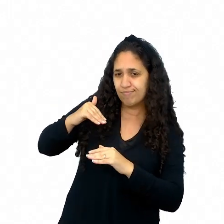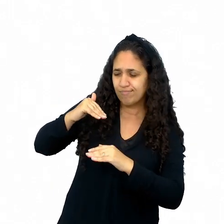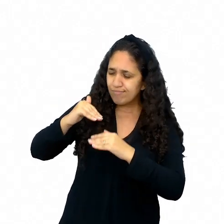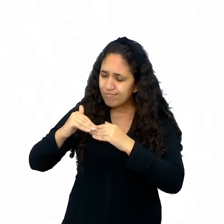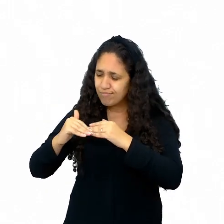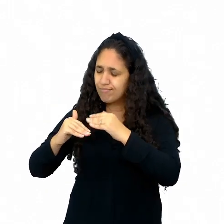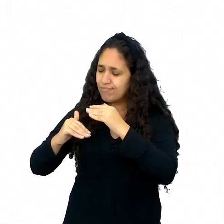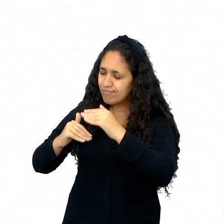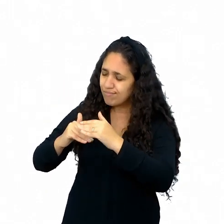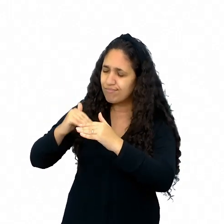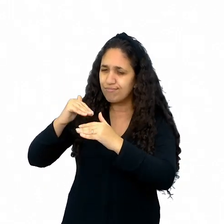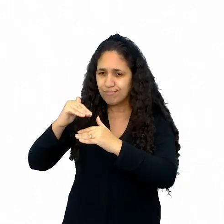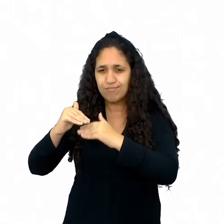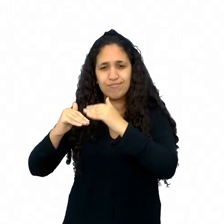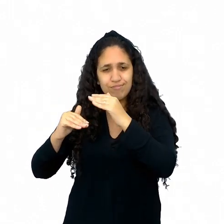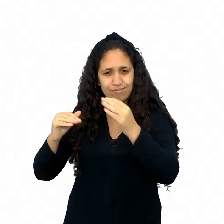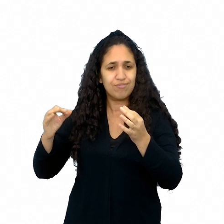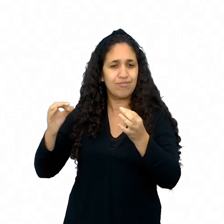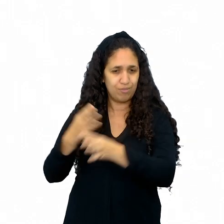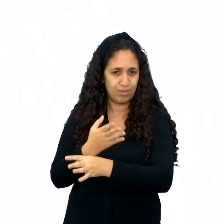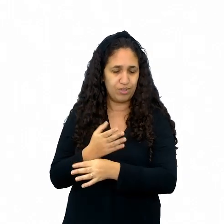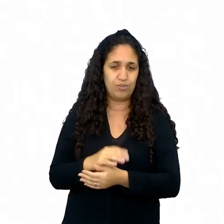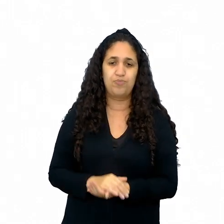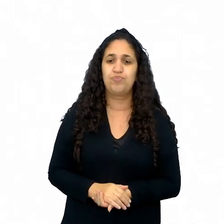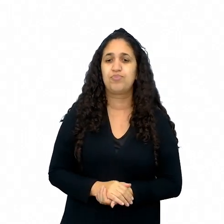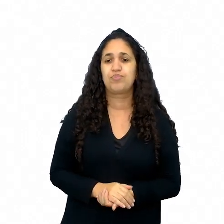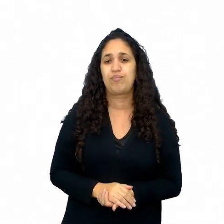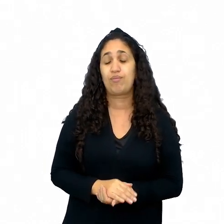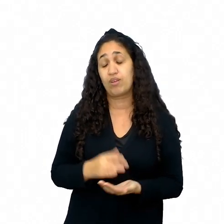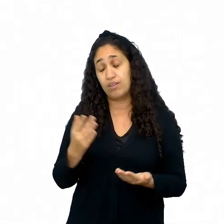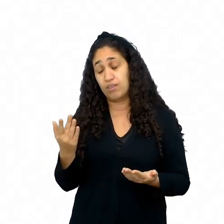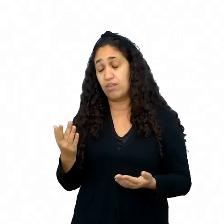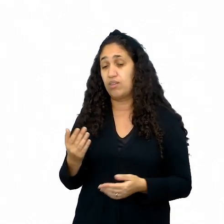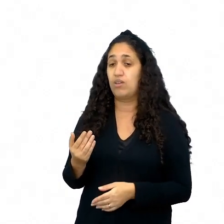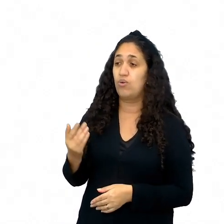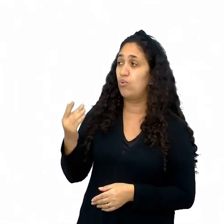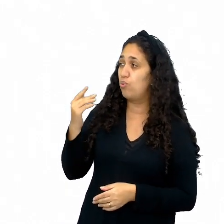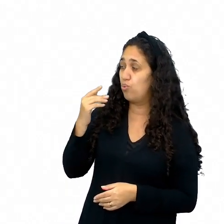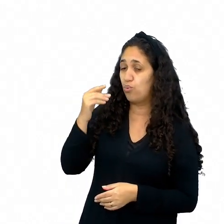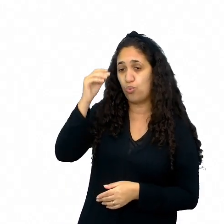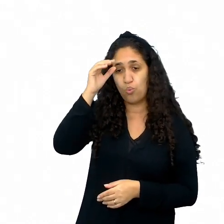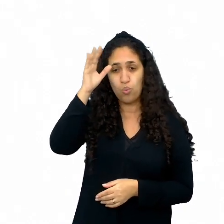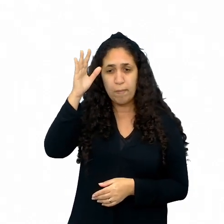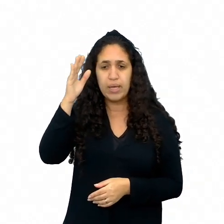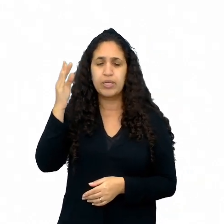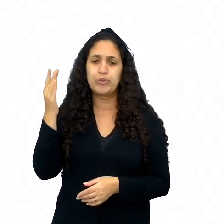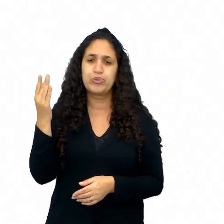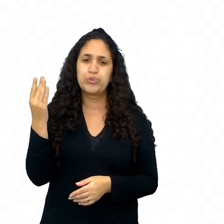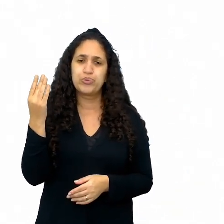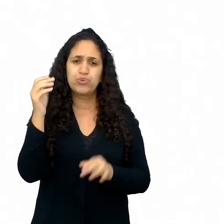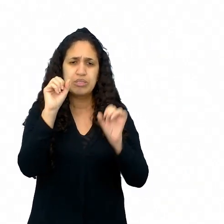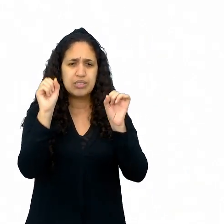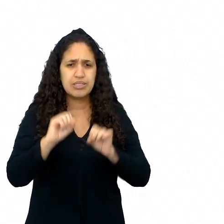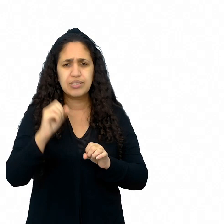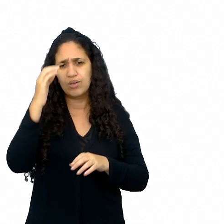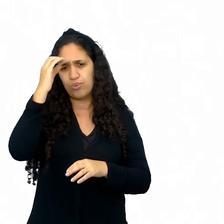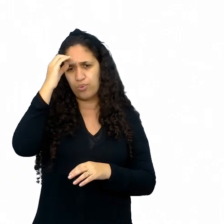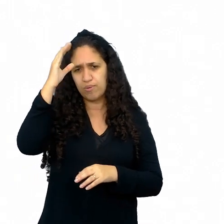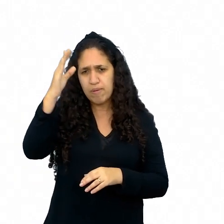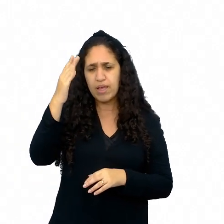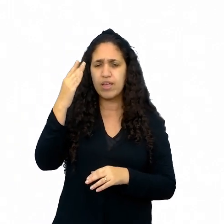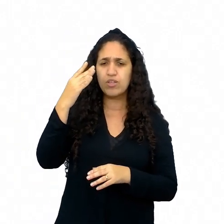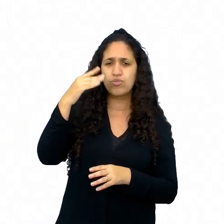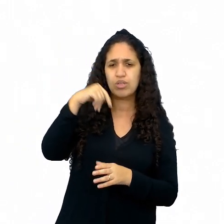seja completo, seja amplo. Quando nós falamos, então, do conhecimento, desses sistemas de conhecimento, que